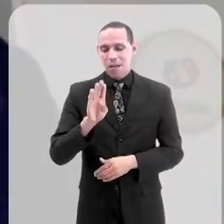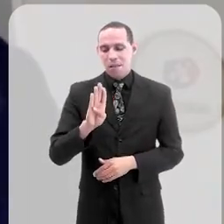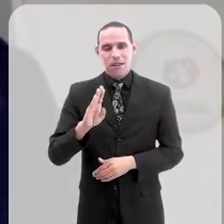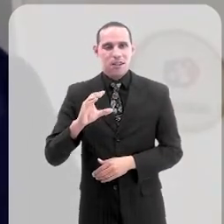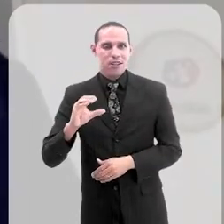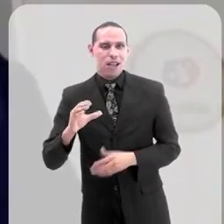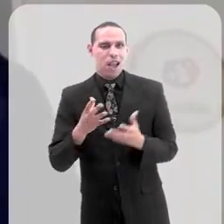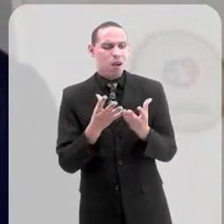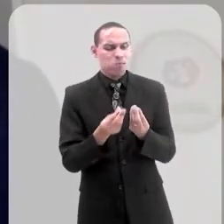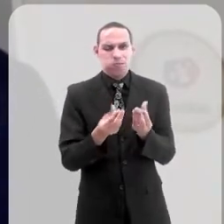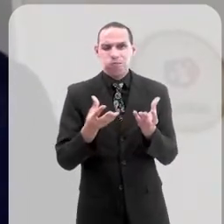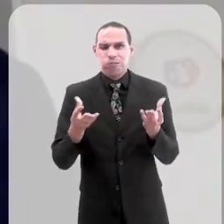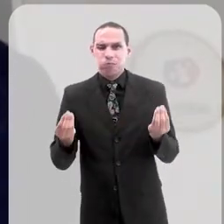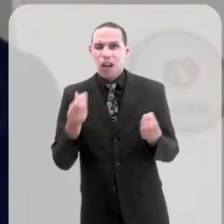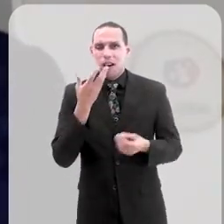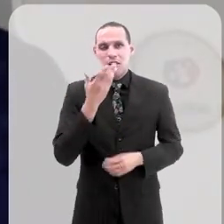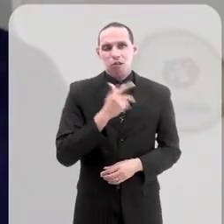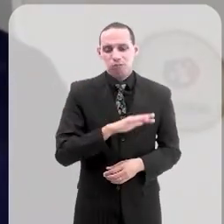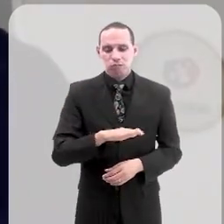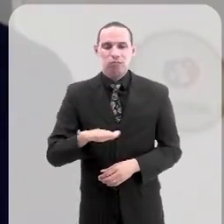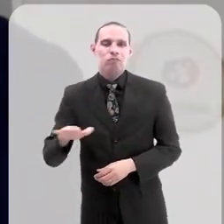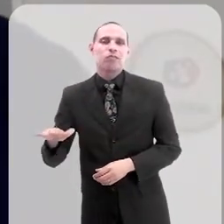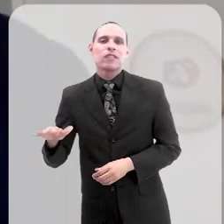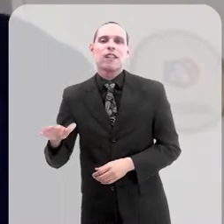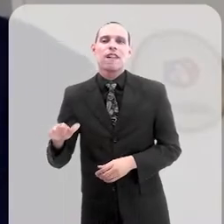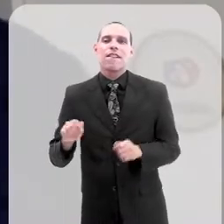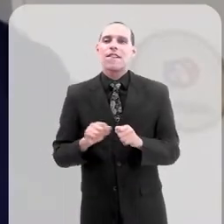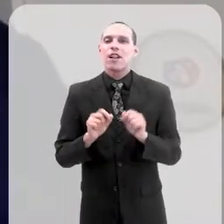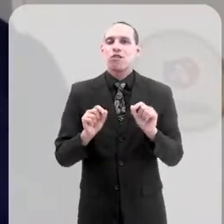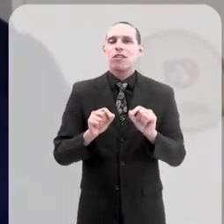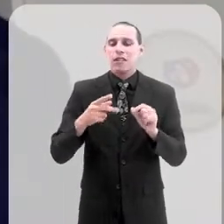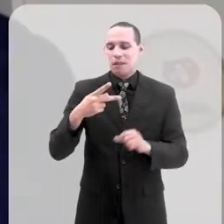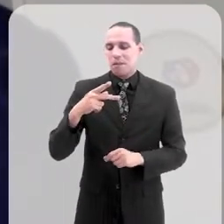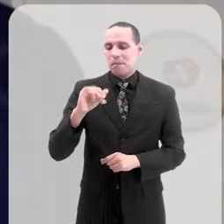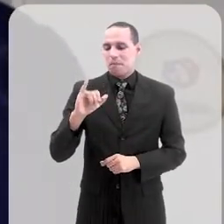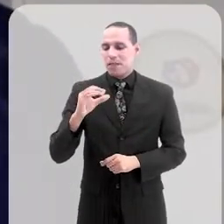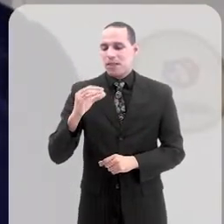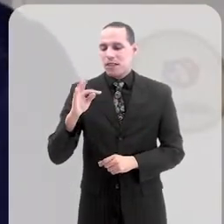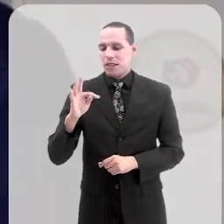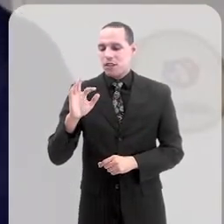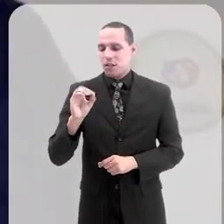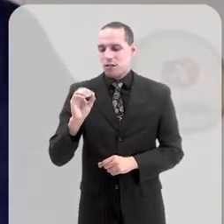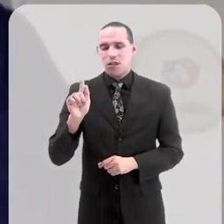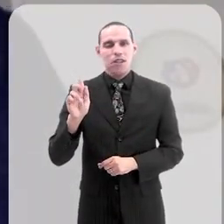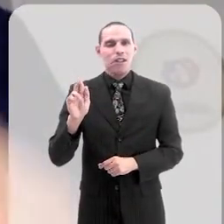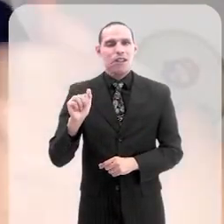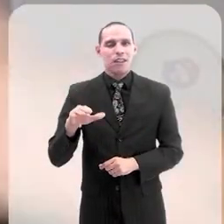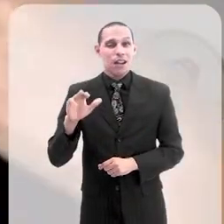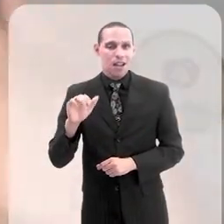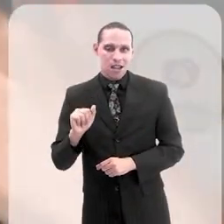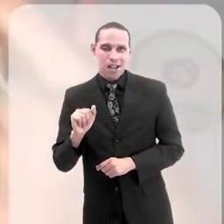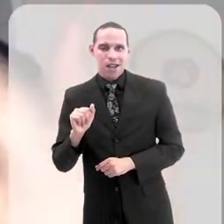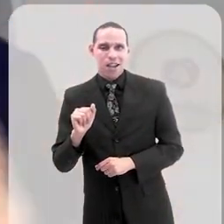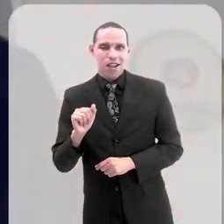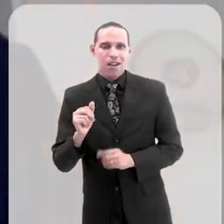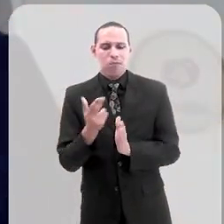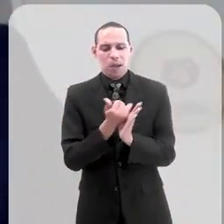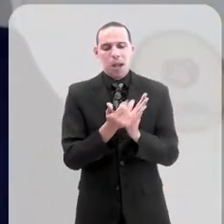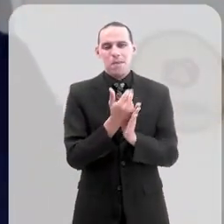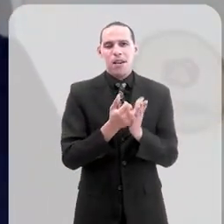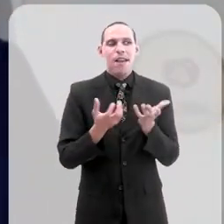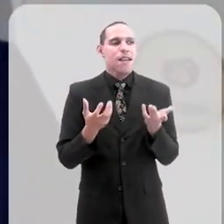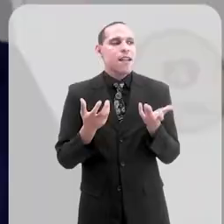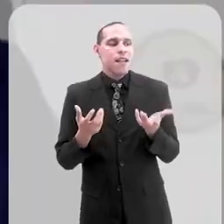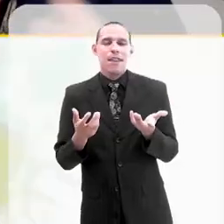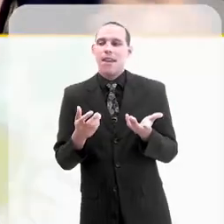muitas crianças já fazem associação do seu pictograma, do seu cartão de comunicação, para ele solicitar algo,